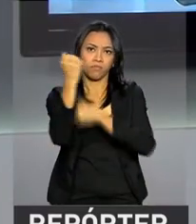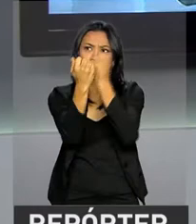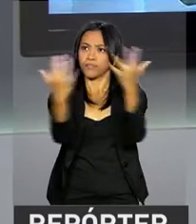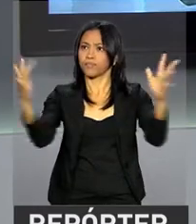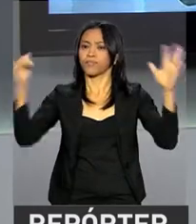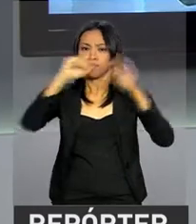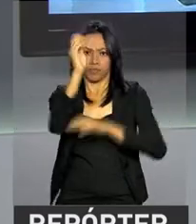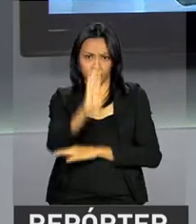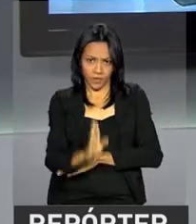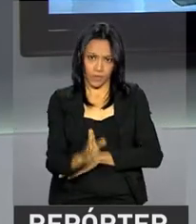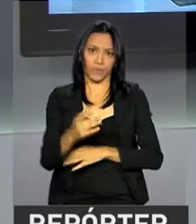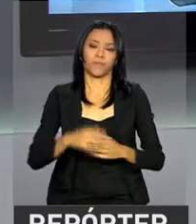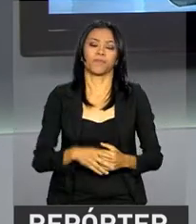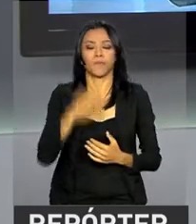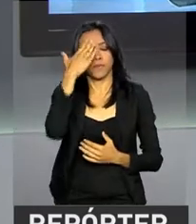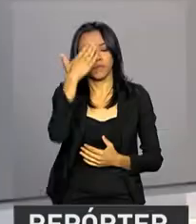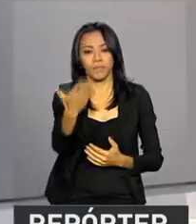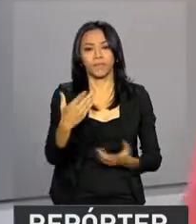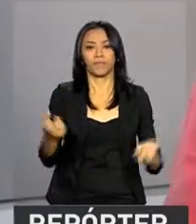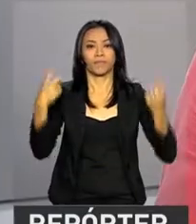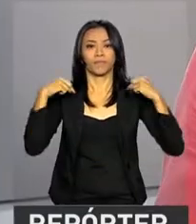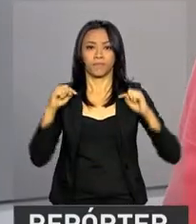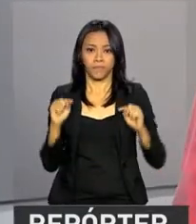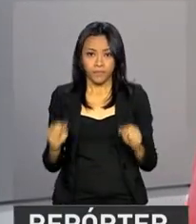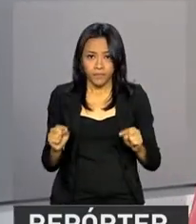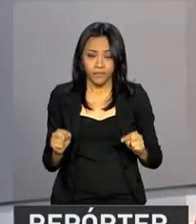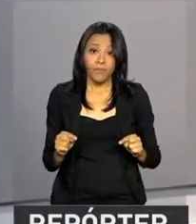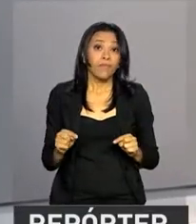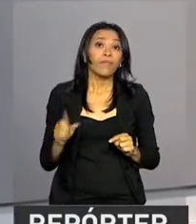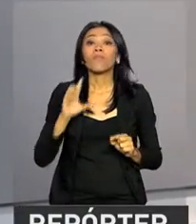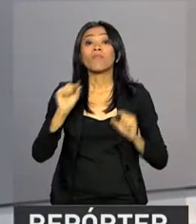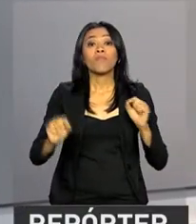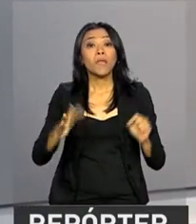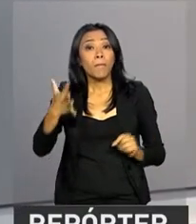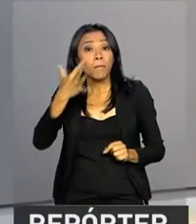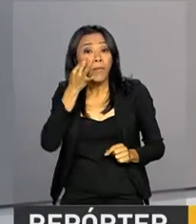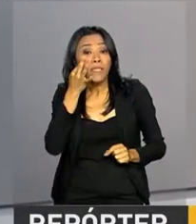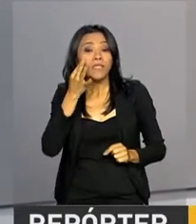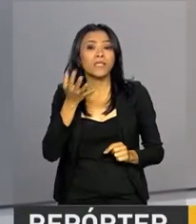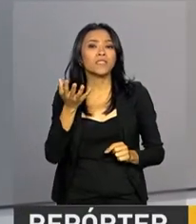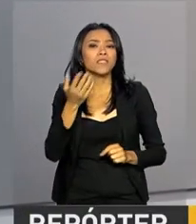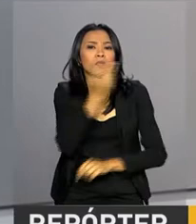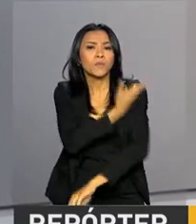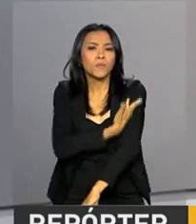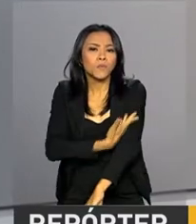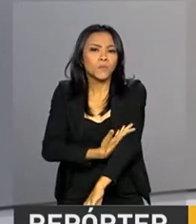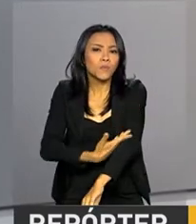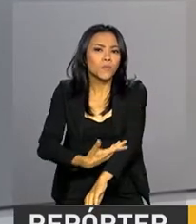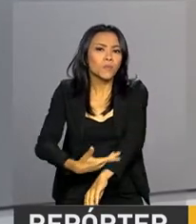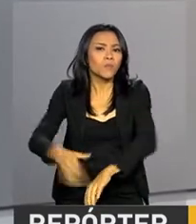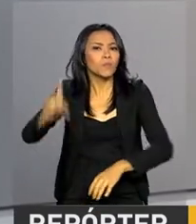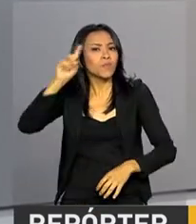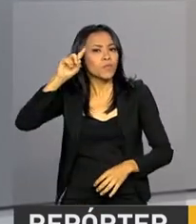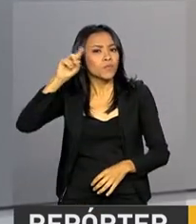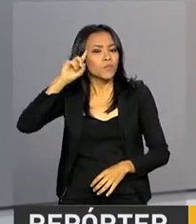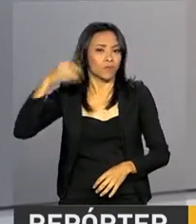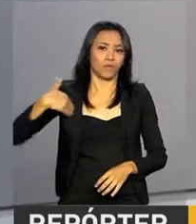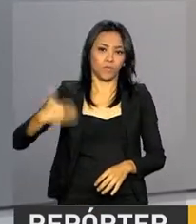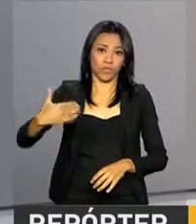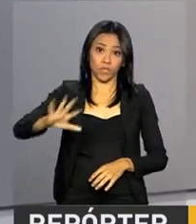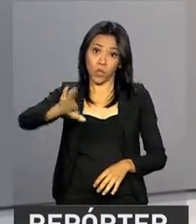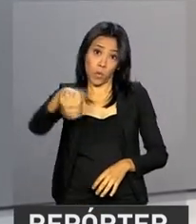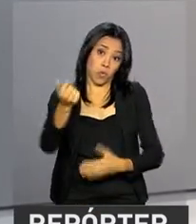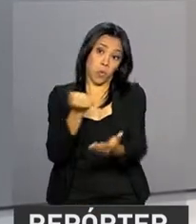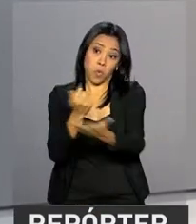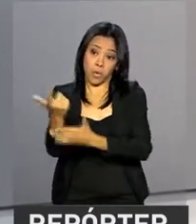obrigada, Mara, pelas suas informações. Ela está presente nos hábitos mais comuns do nosso dia a dia. Quando